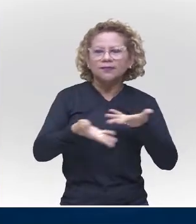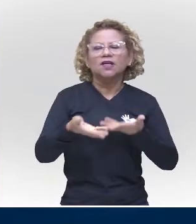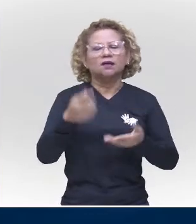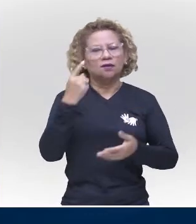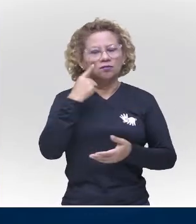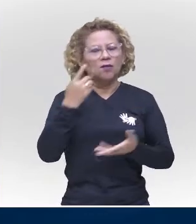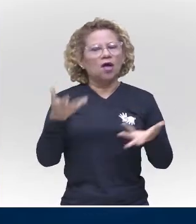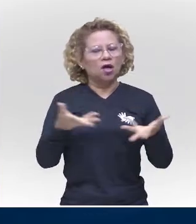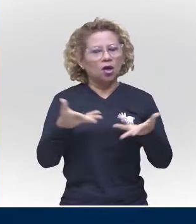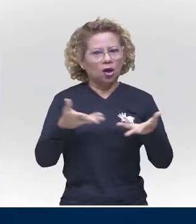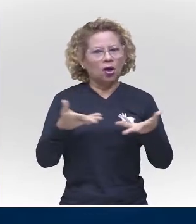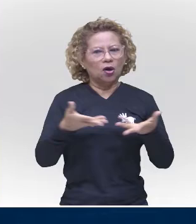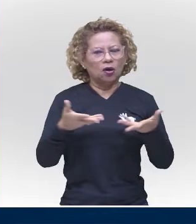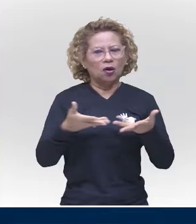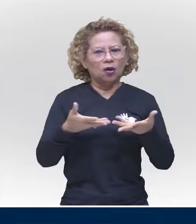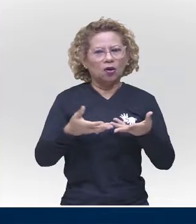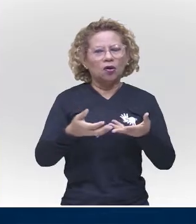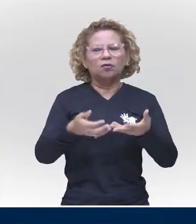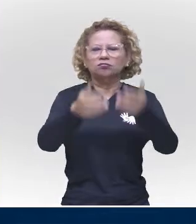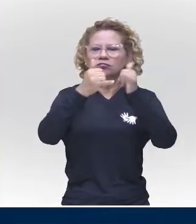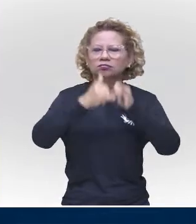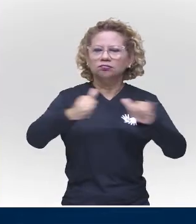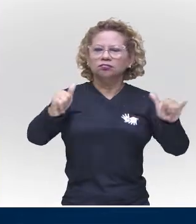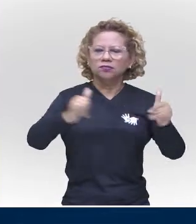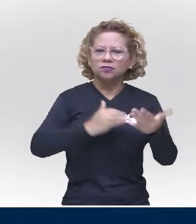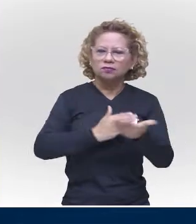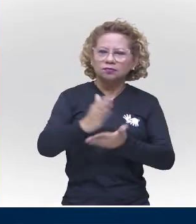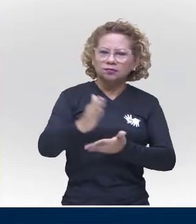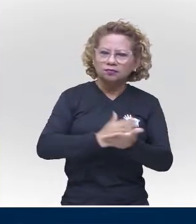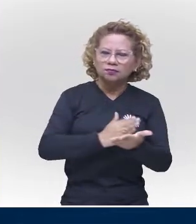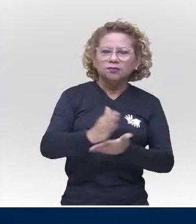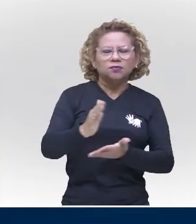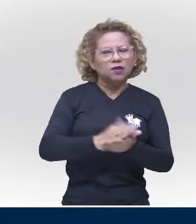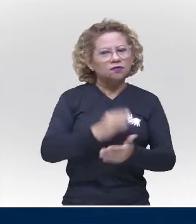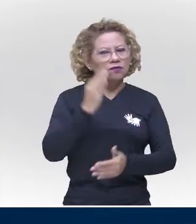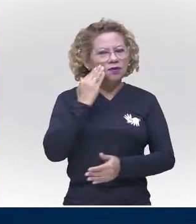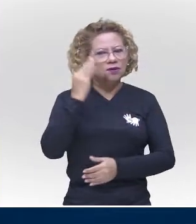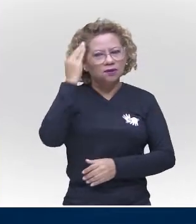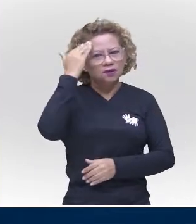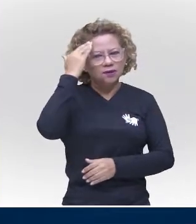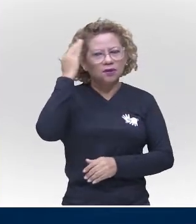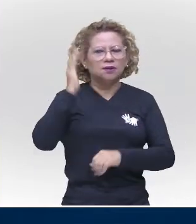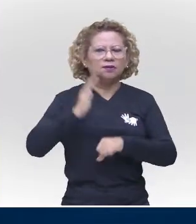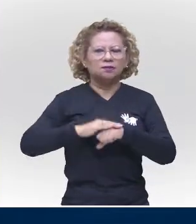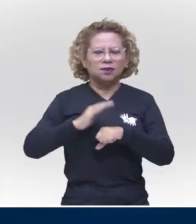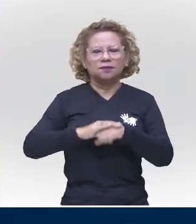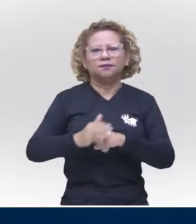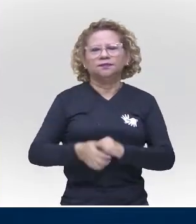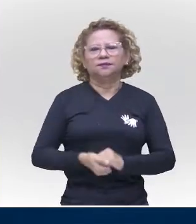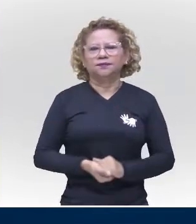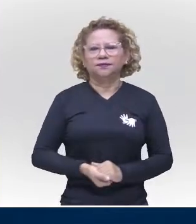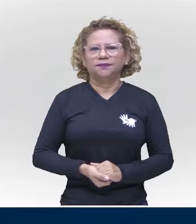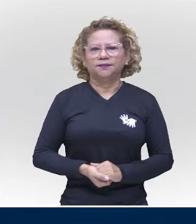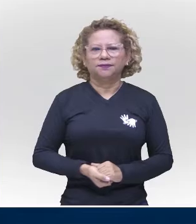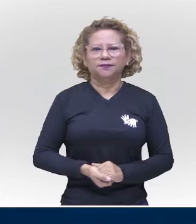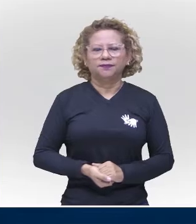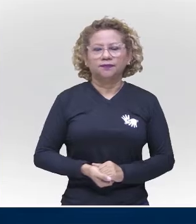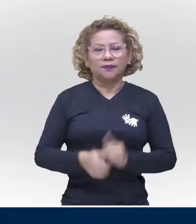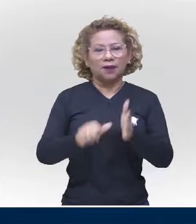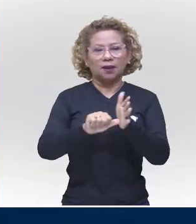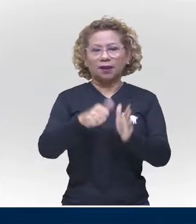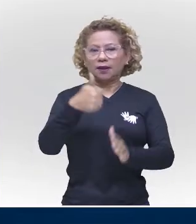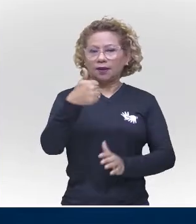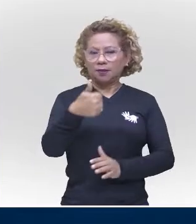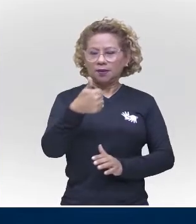aí algumas informações que agora vocês vão entender justamente essa questão da classificação. Então a primeira